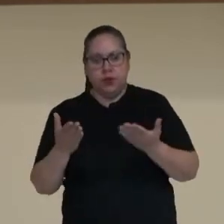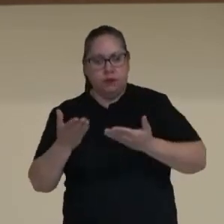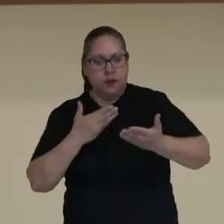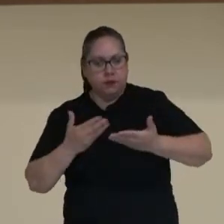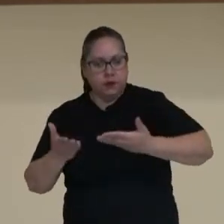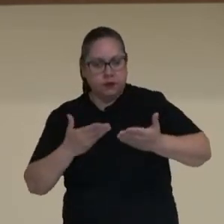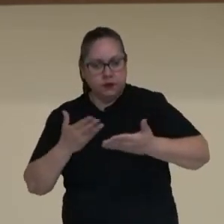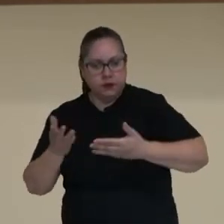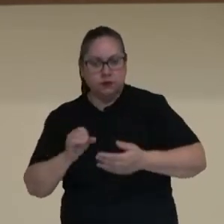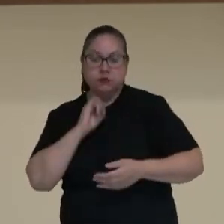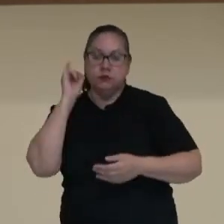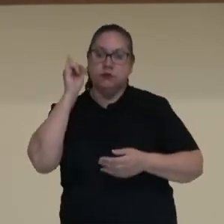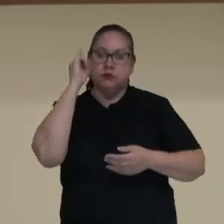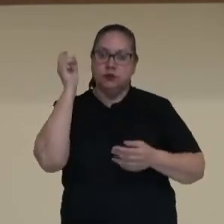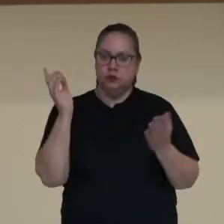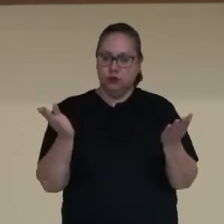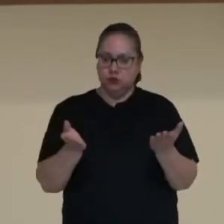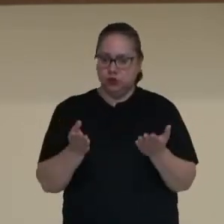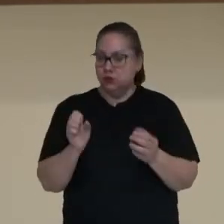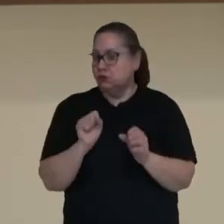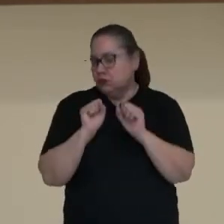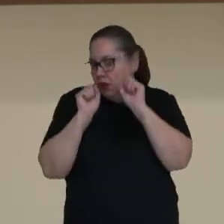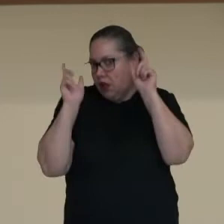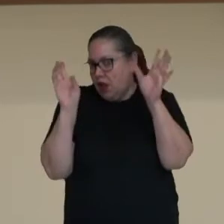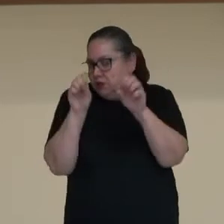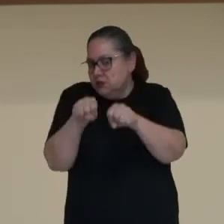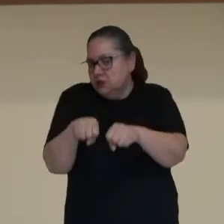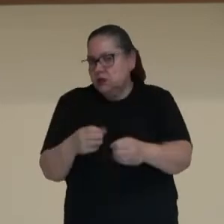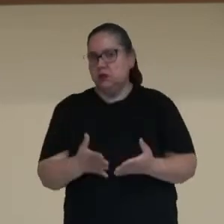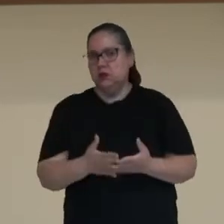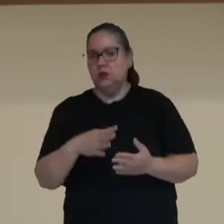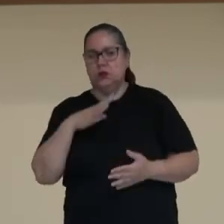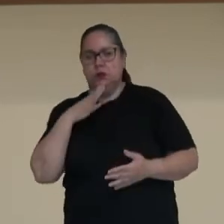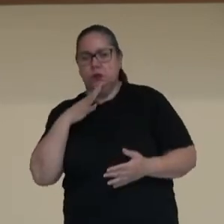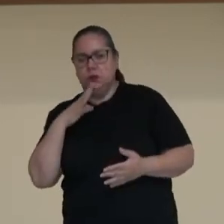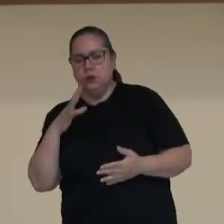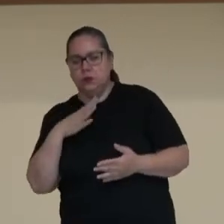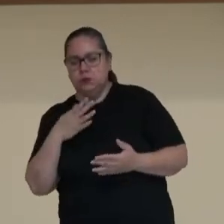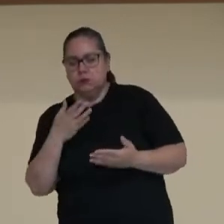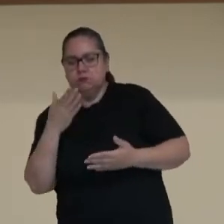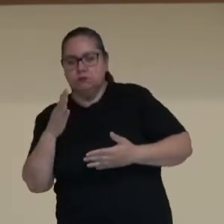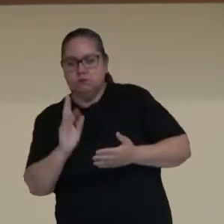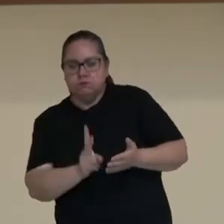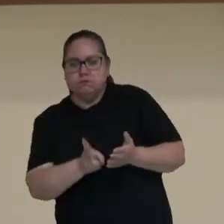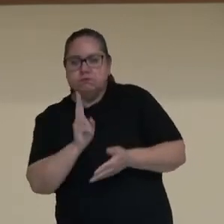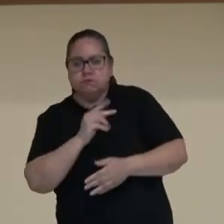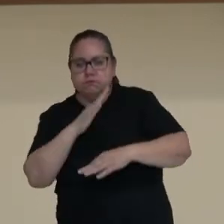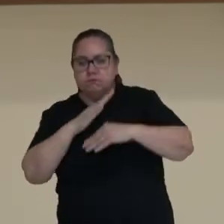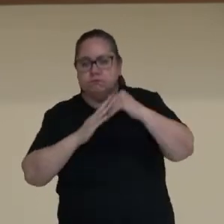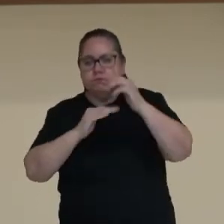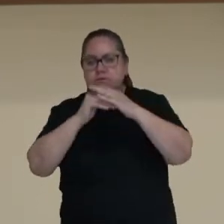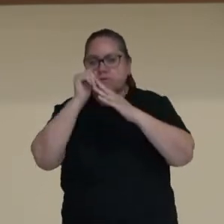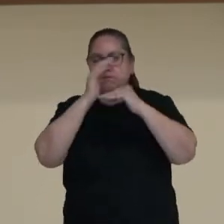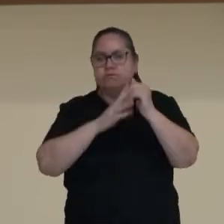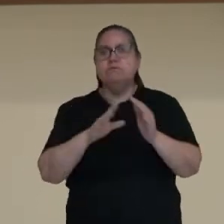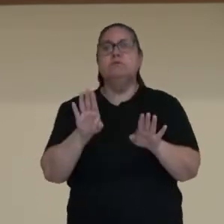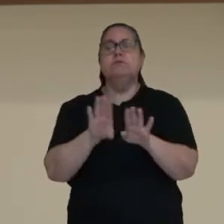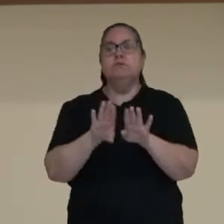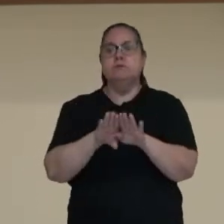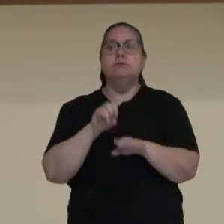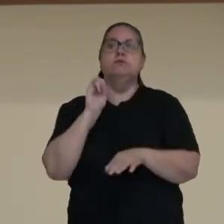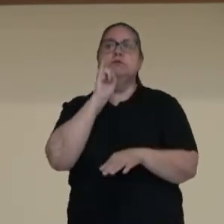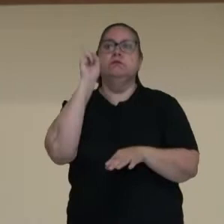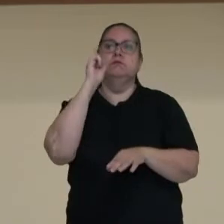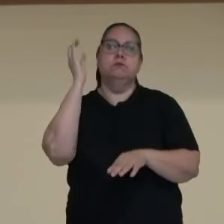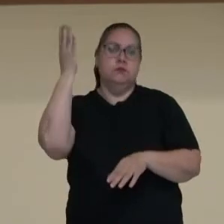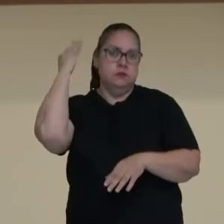né? Isso é importante hoje? Claro que é, né? O nosso conhecimento está em constante construção. Assim como foi muito importante na